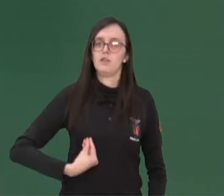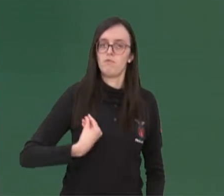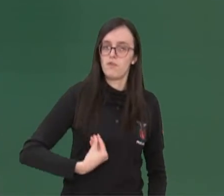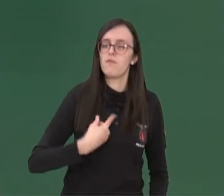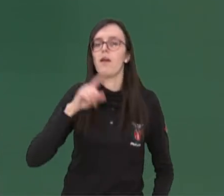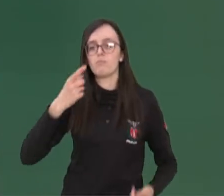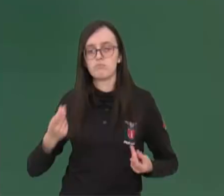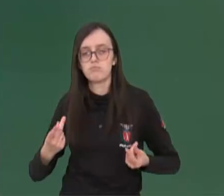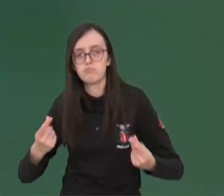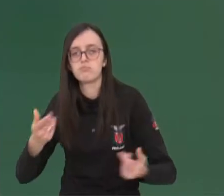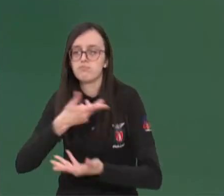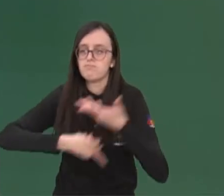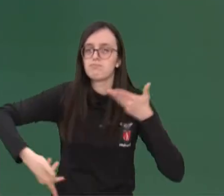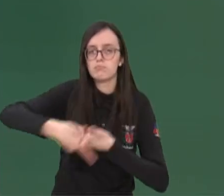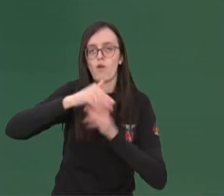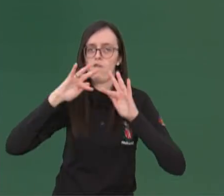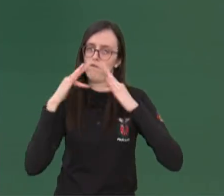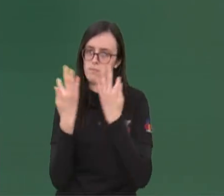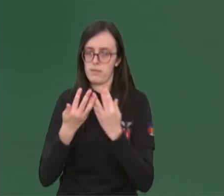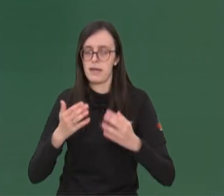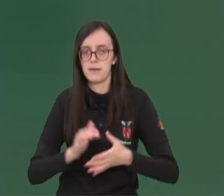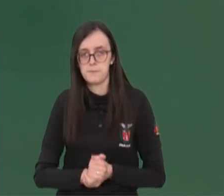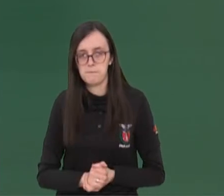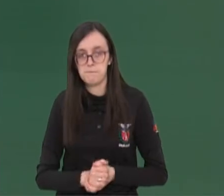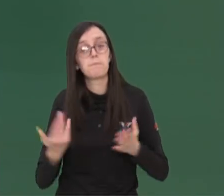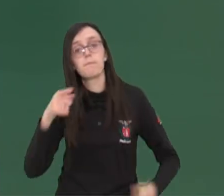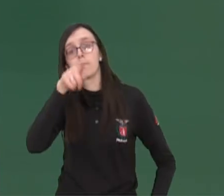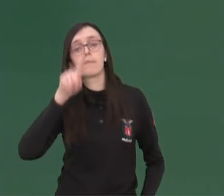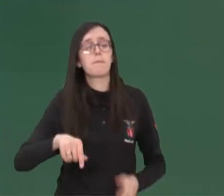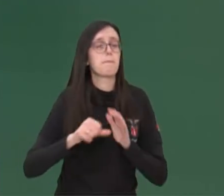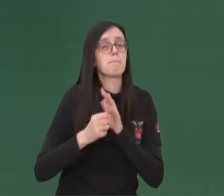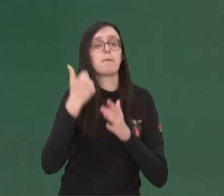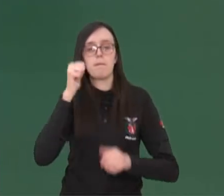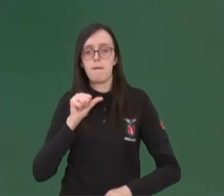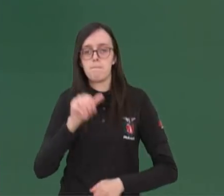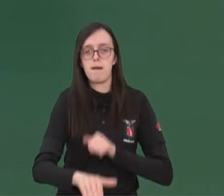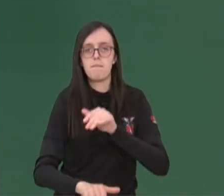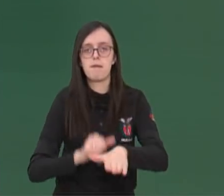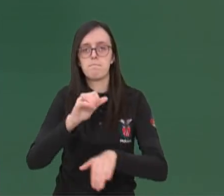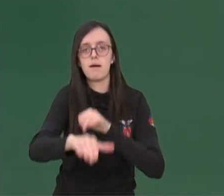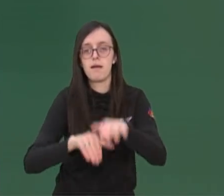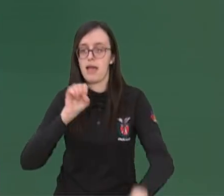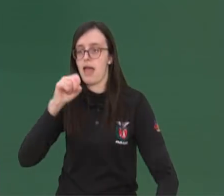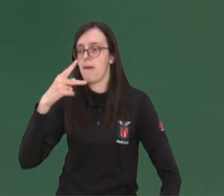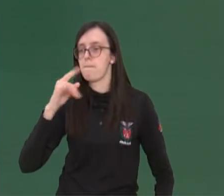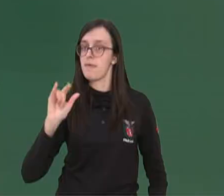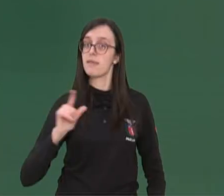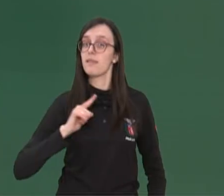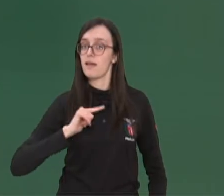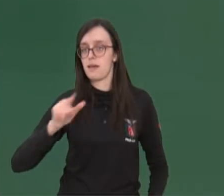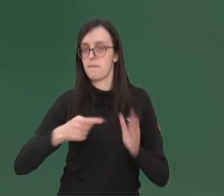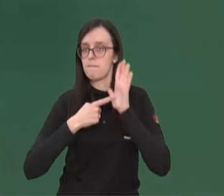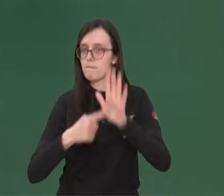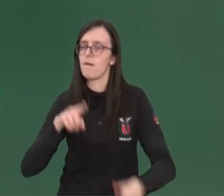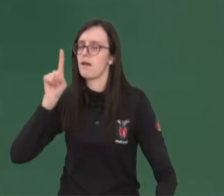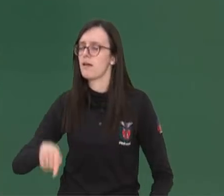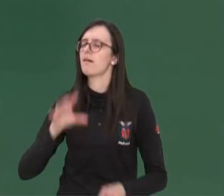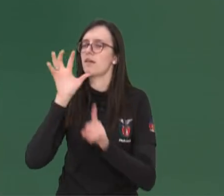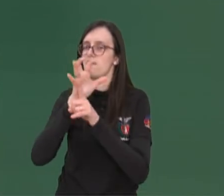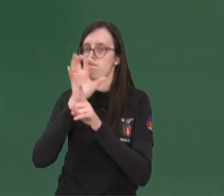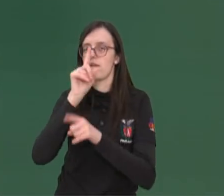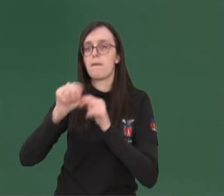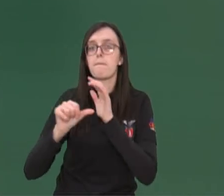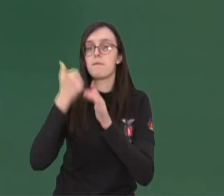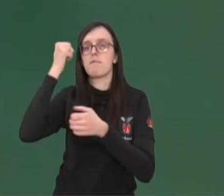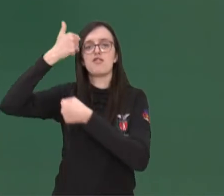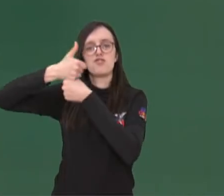viver, manter as suas relações familiares. Então, esses são os primeiros passos que o SPI passou a tomar, muito por influência do seu